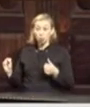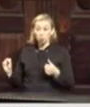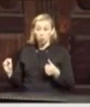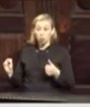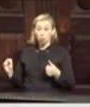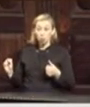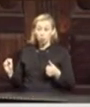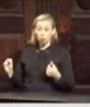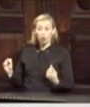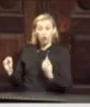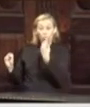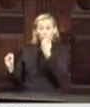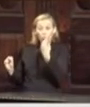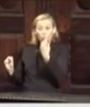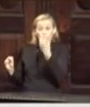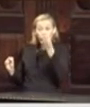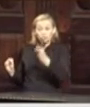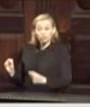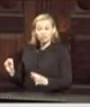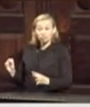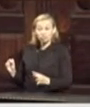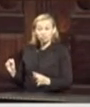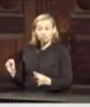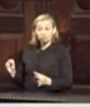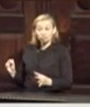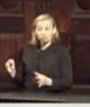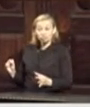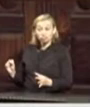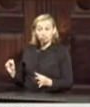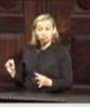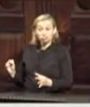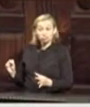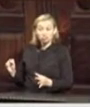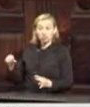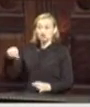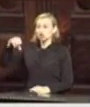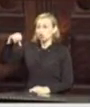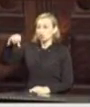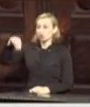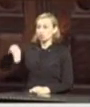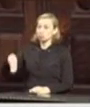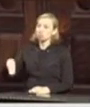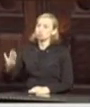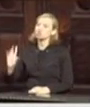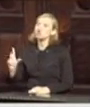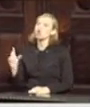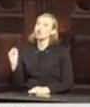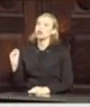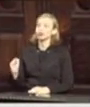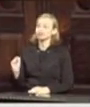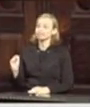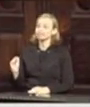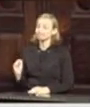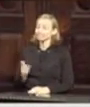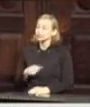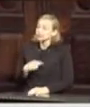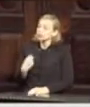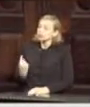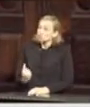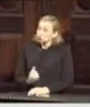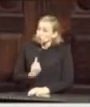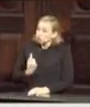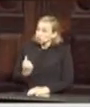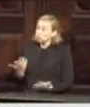É 1% de 12 bilhões. Ora bolas, o governo